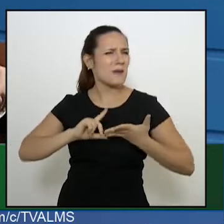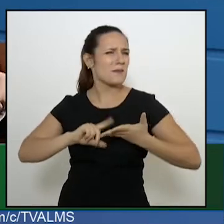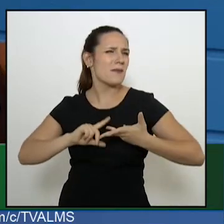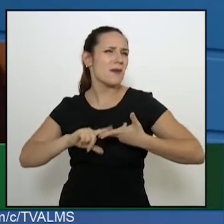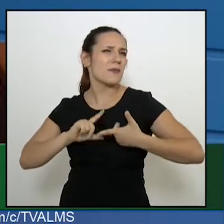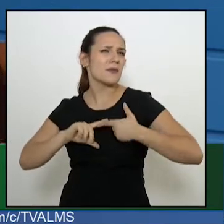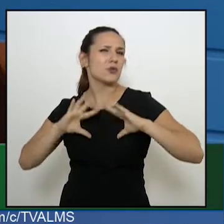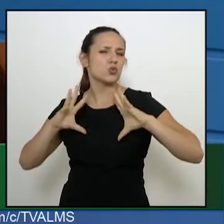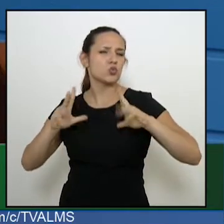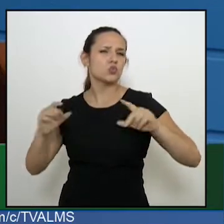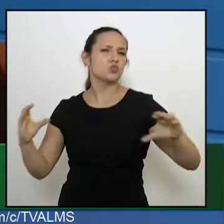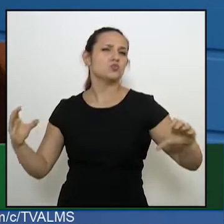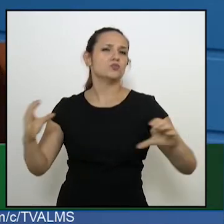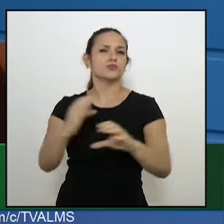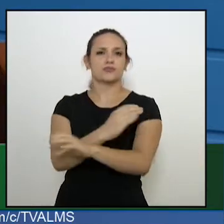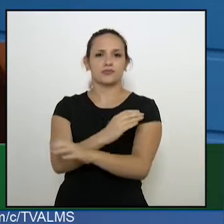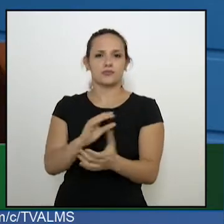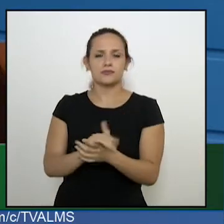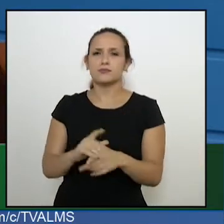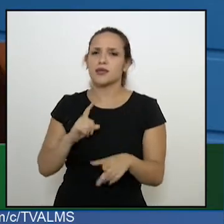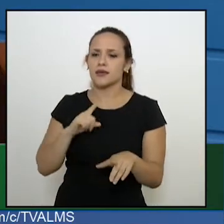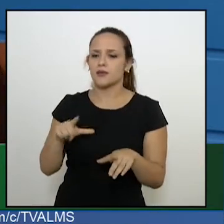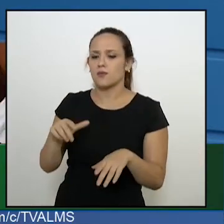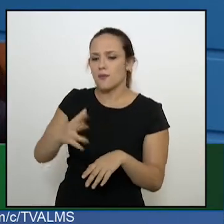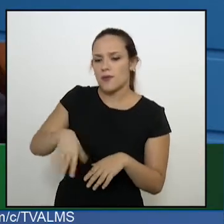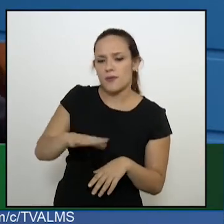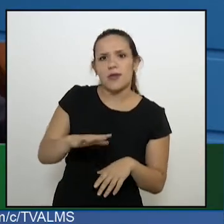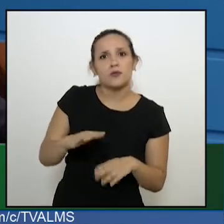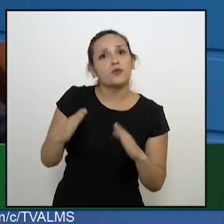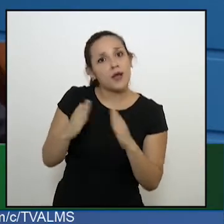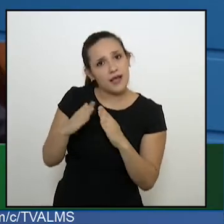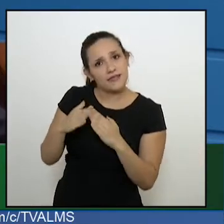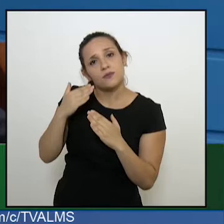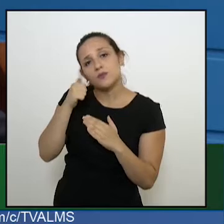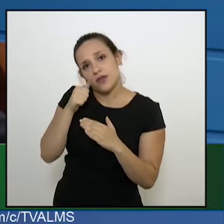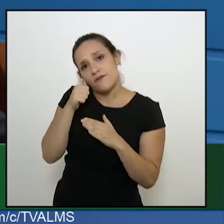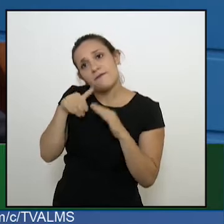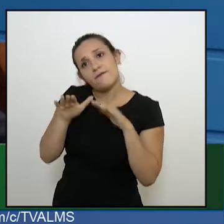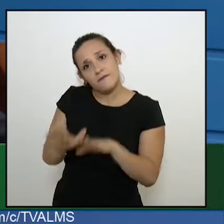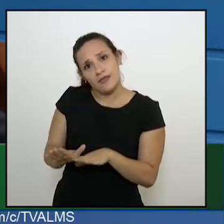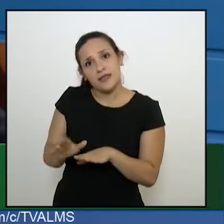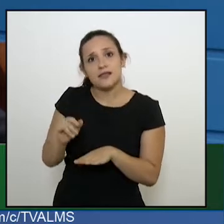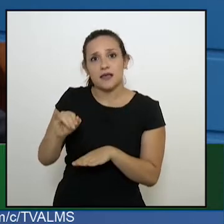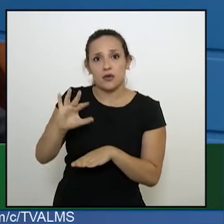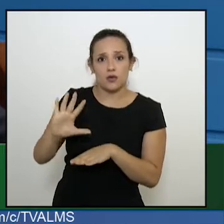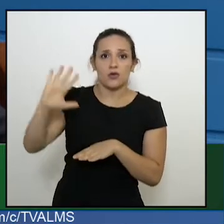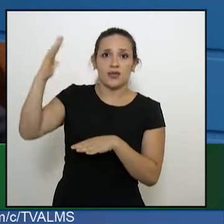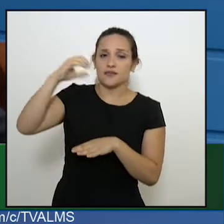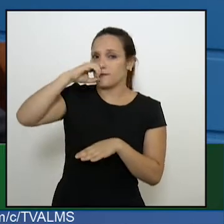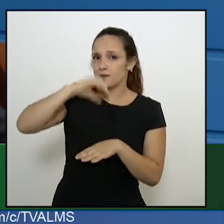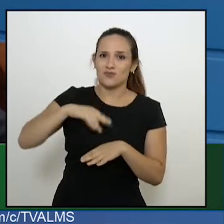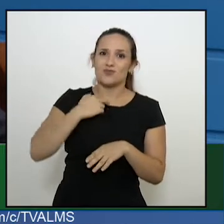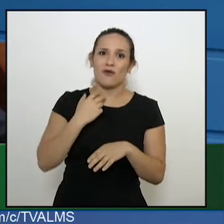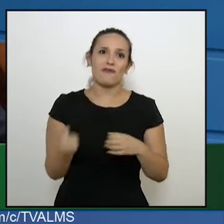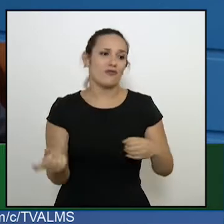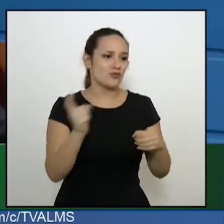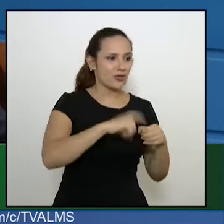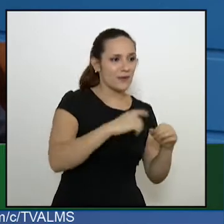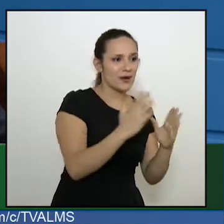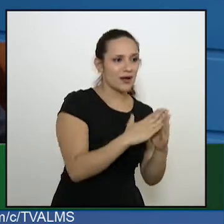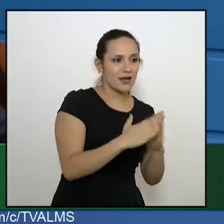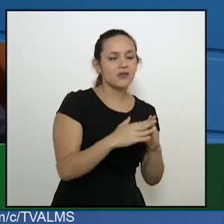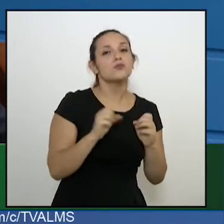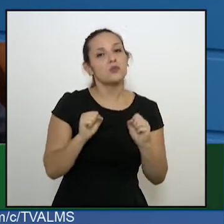aparato, inclusive um espaço, um abrigo para a mulher vítima de violência que não pode retornar para